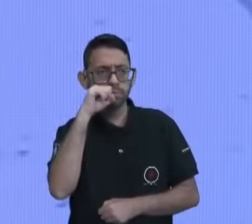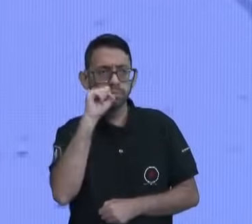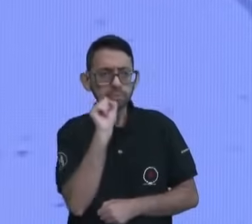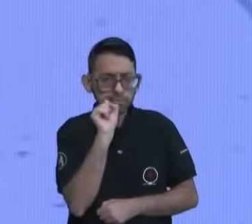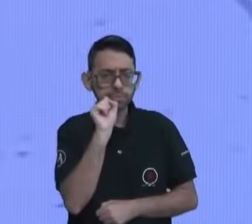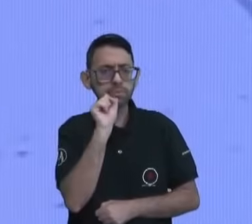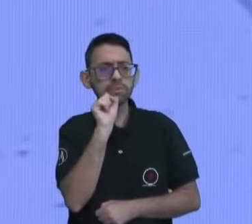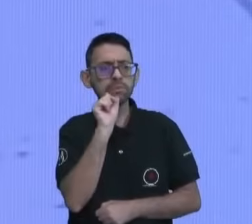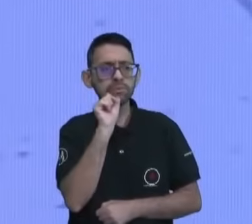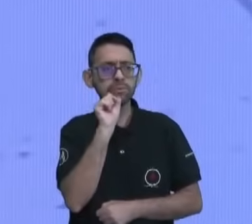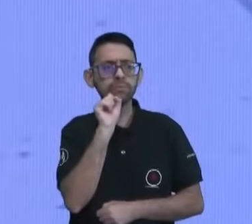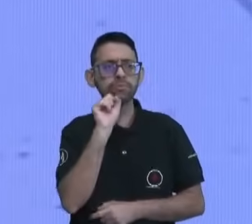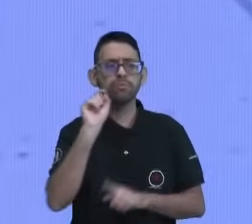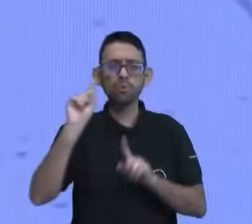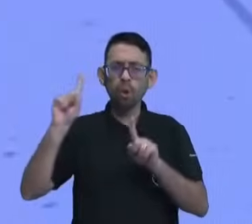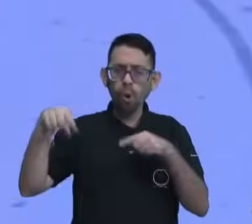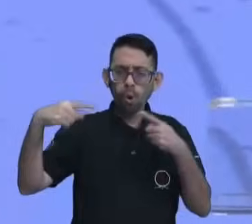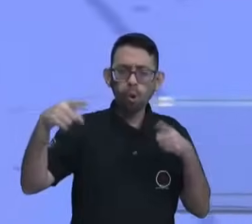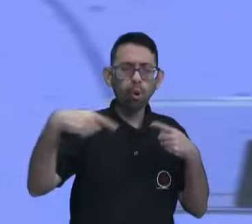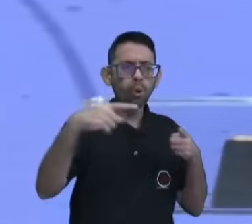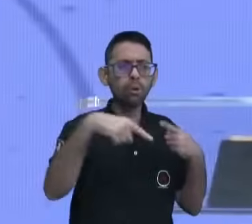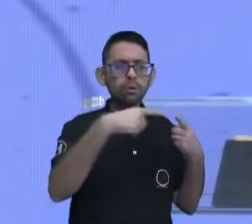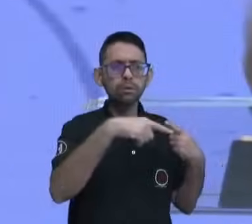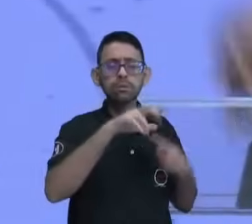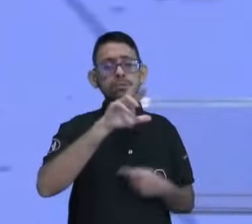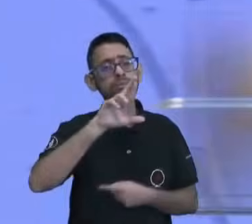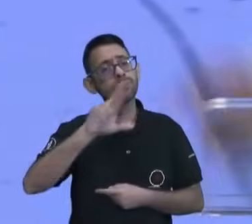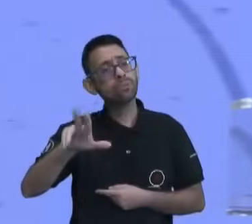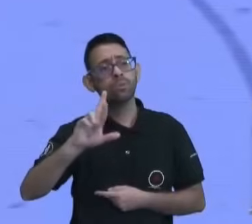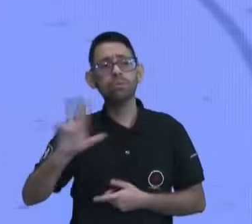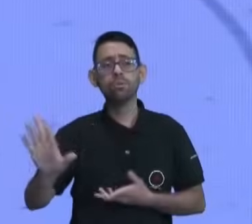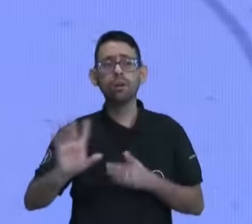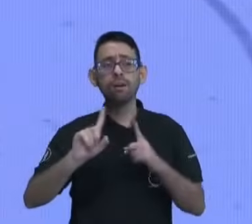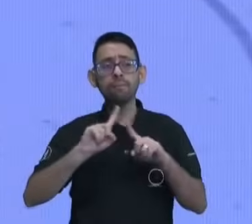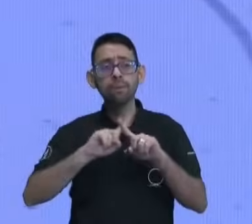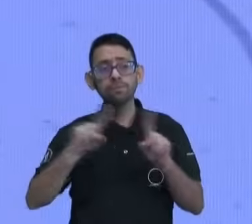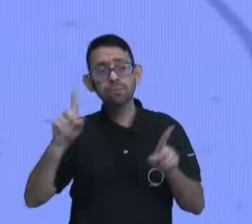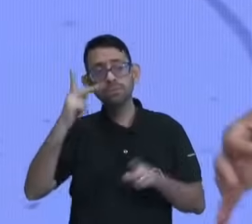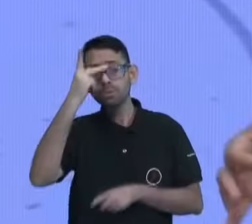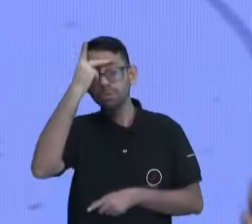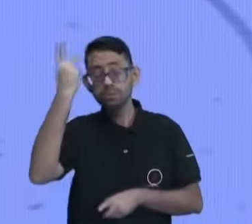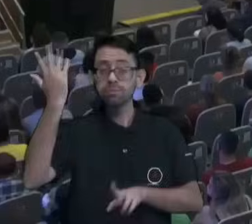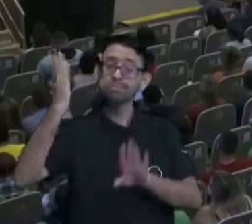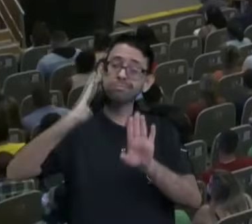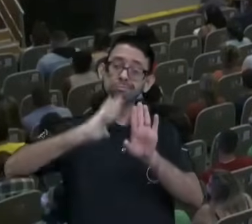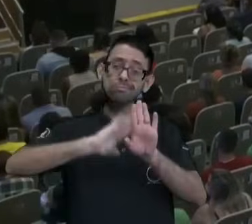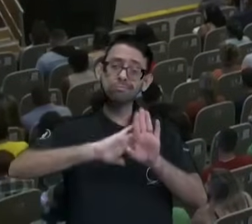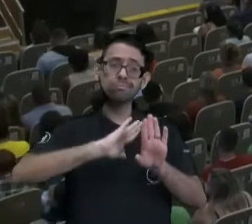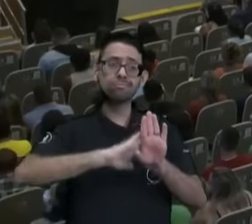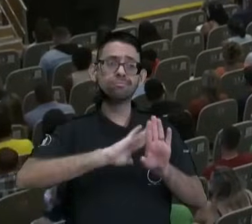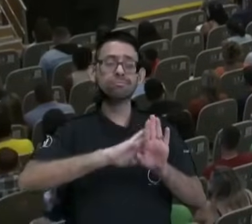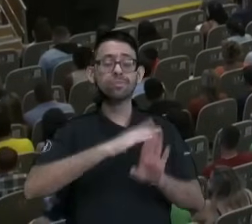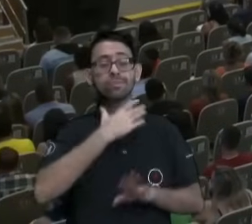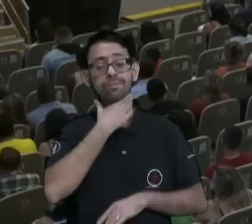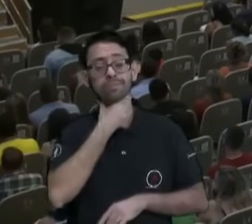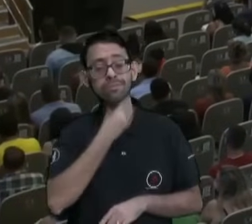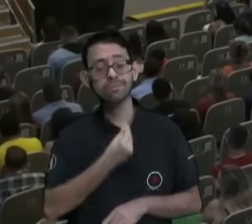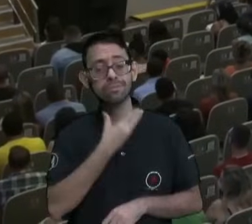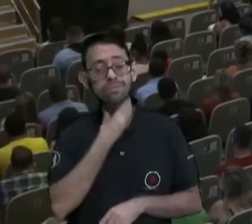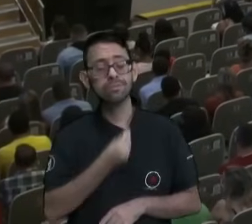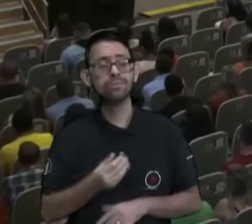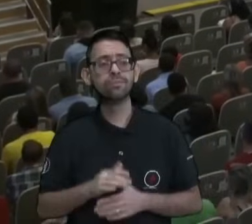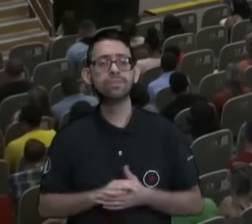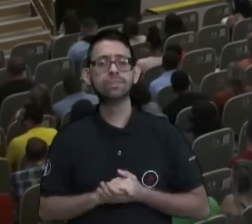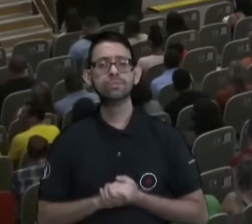pastores a questão é falsificar o evangelho essa